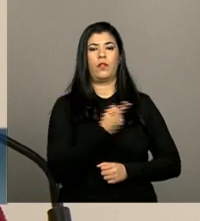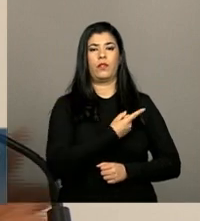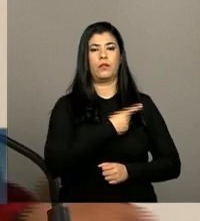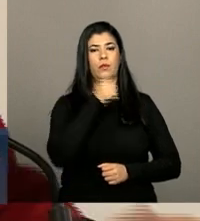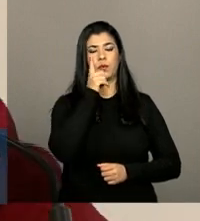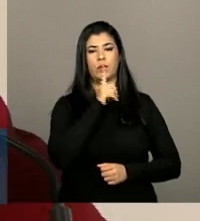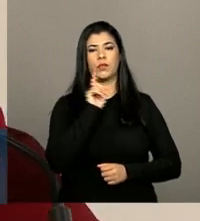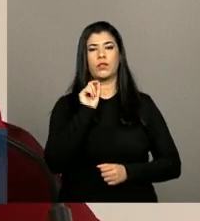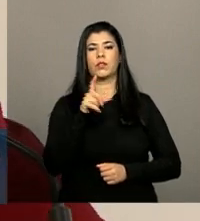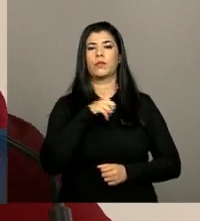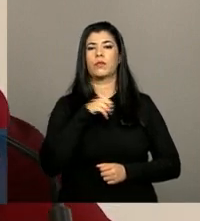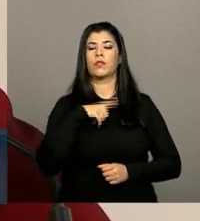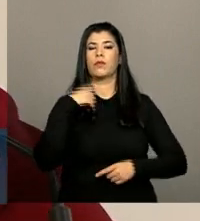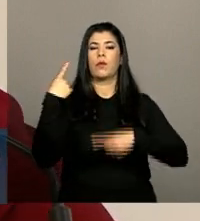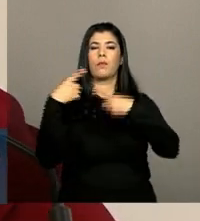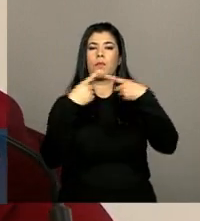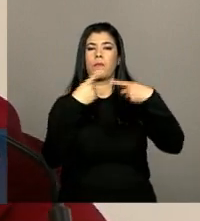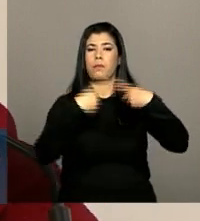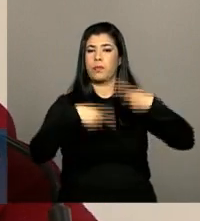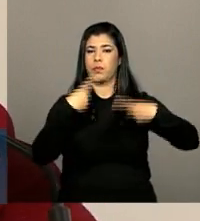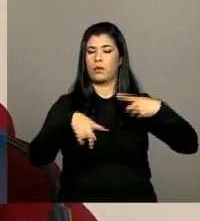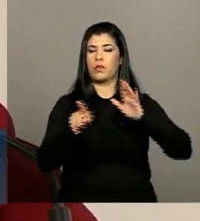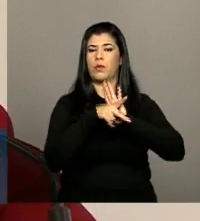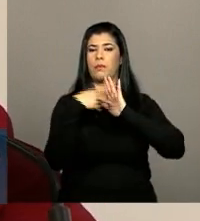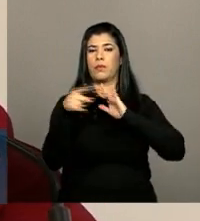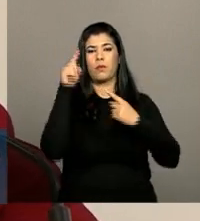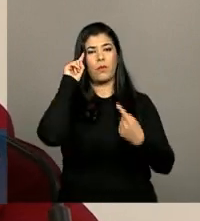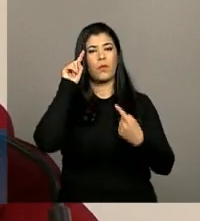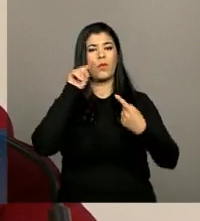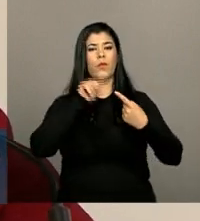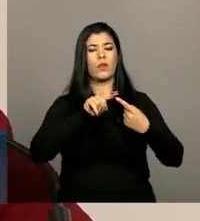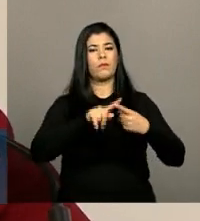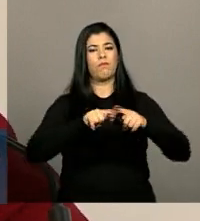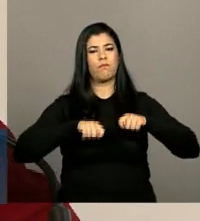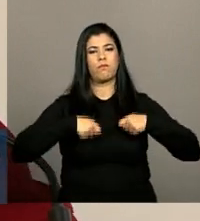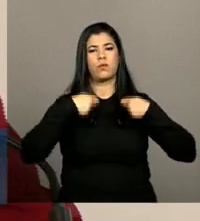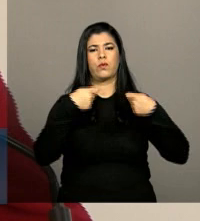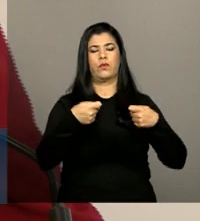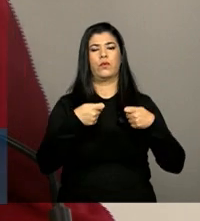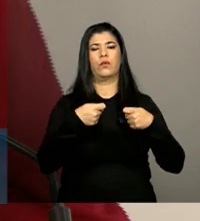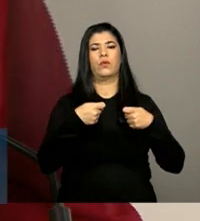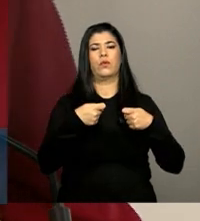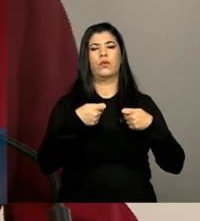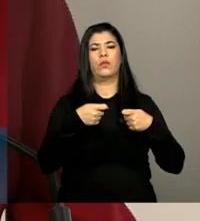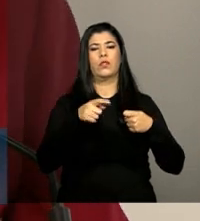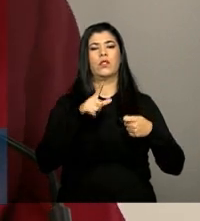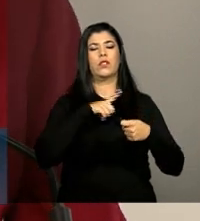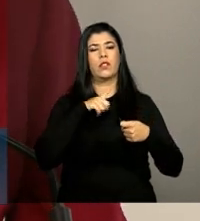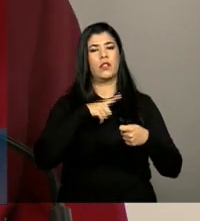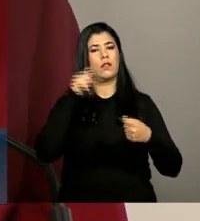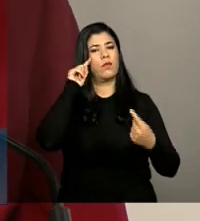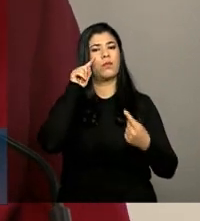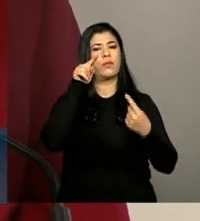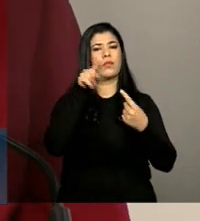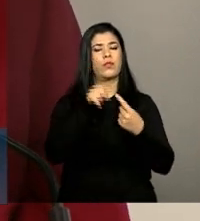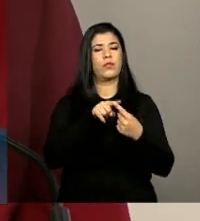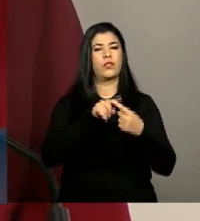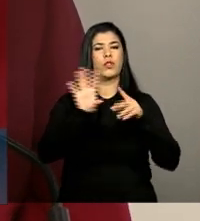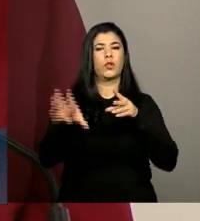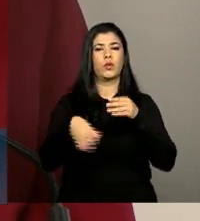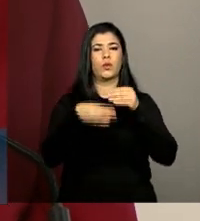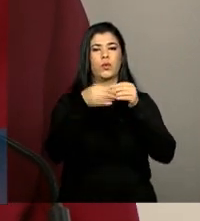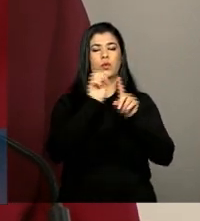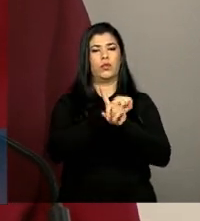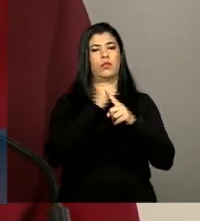através uma política que combinou imenso esforço no sentido da inclusão social reduzir